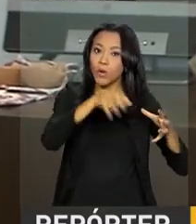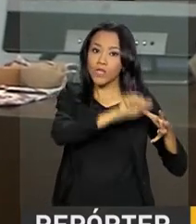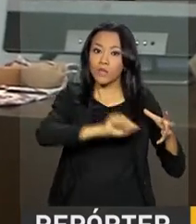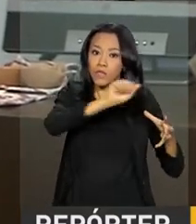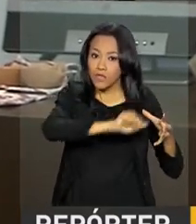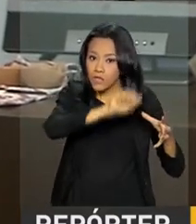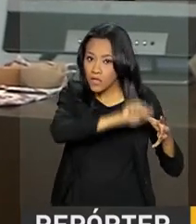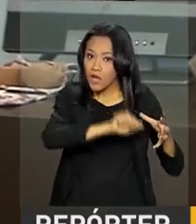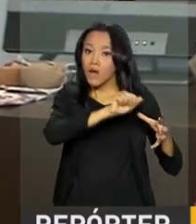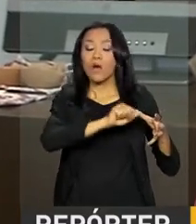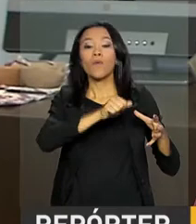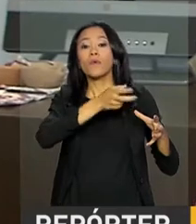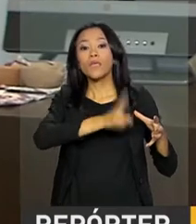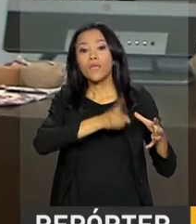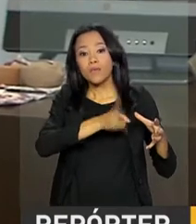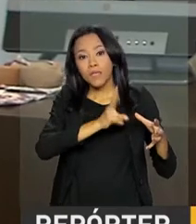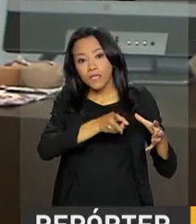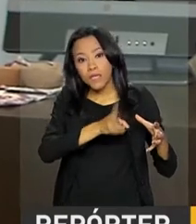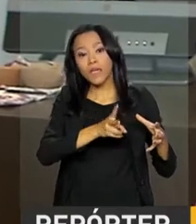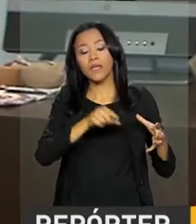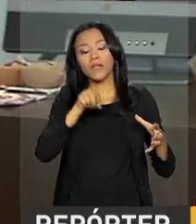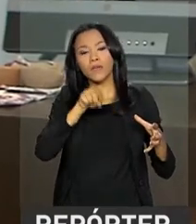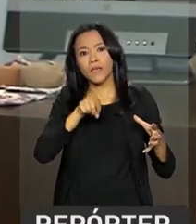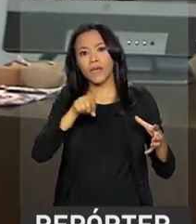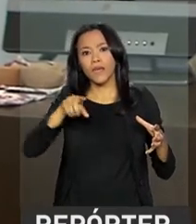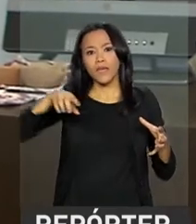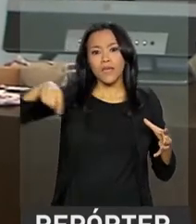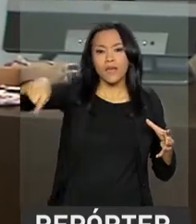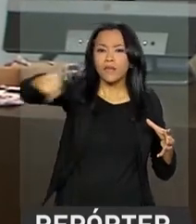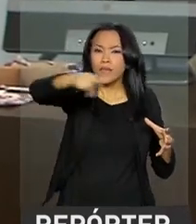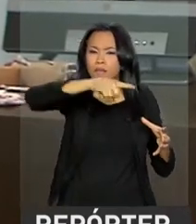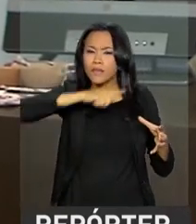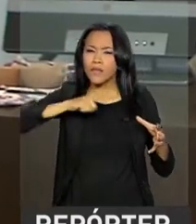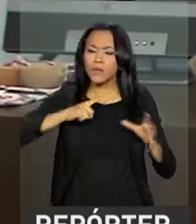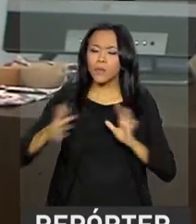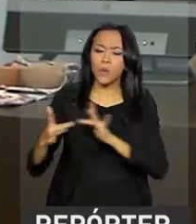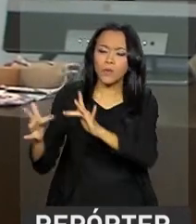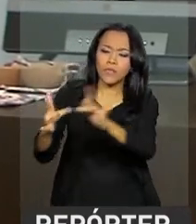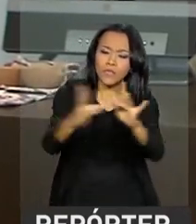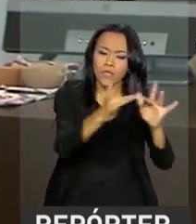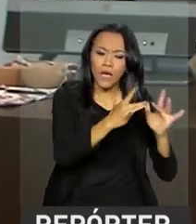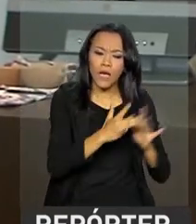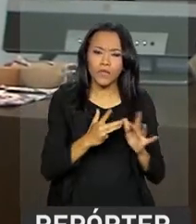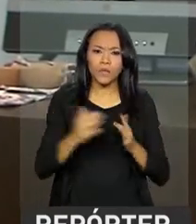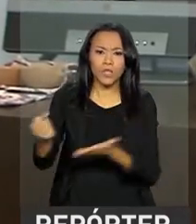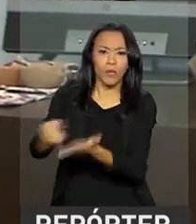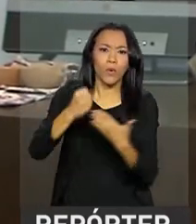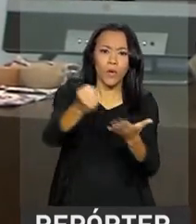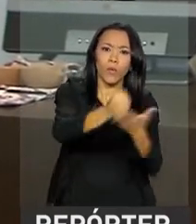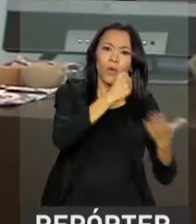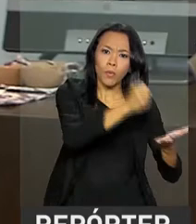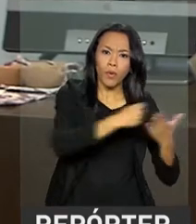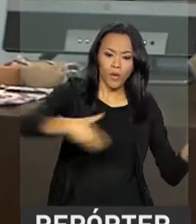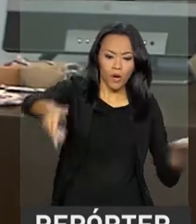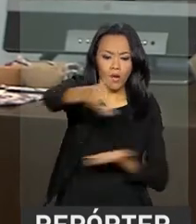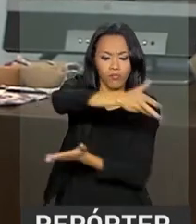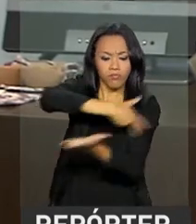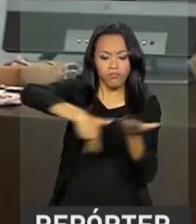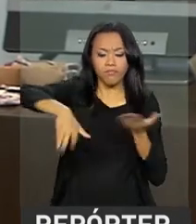mantém uma especialização produtiva e que mantém uma articulação e um vínculo de cooperação aprendizagem em inovação